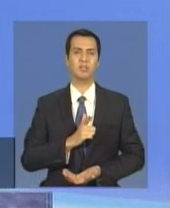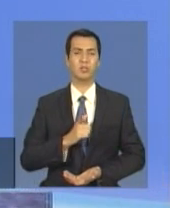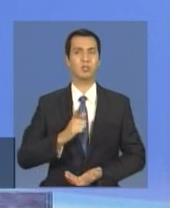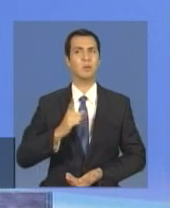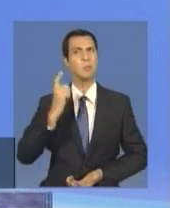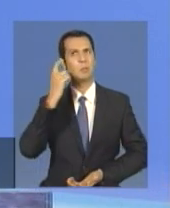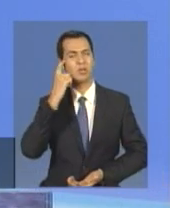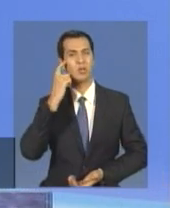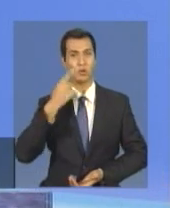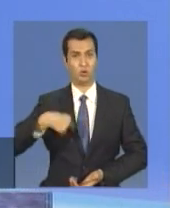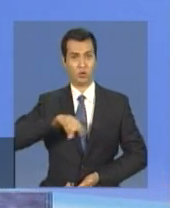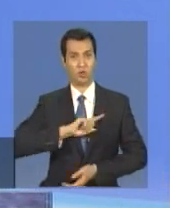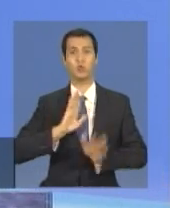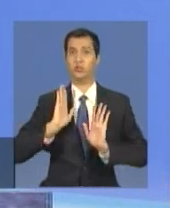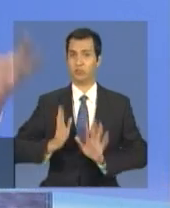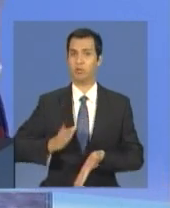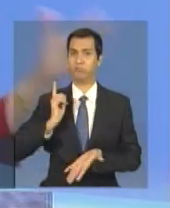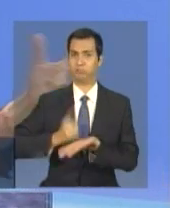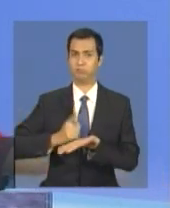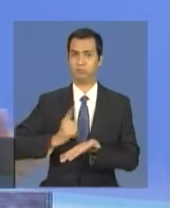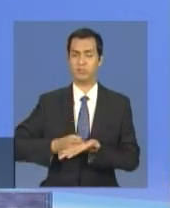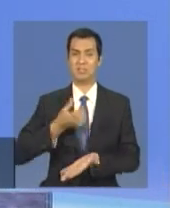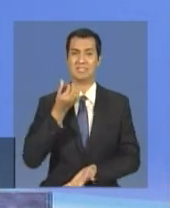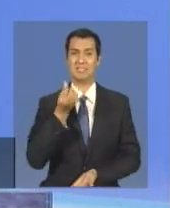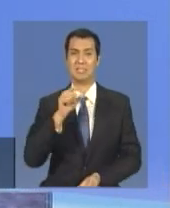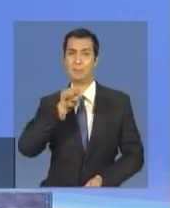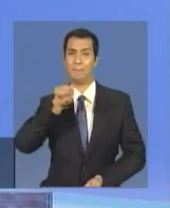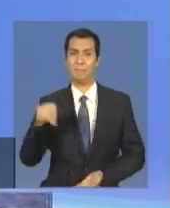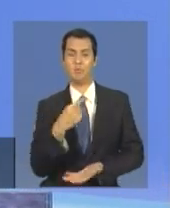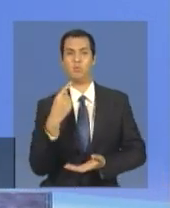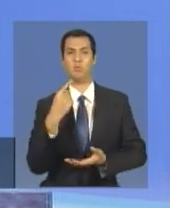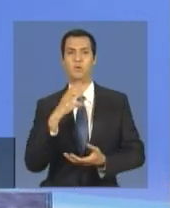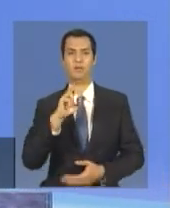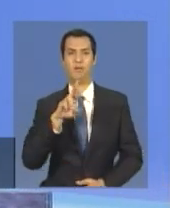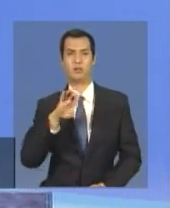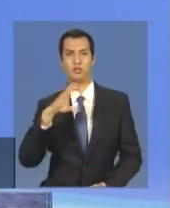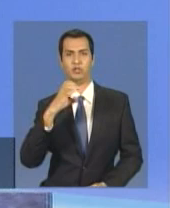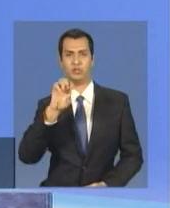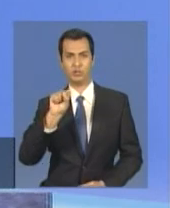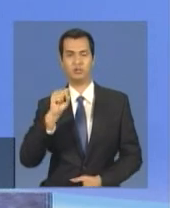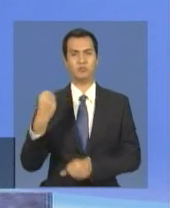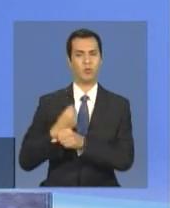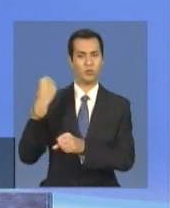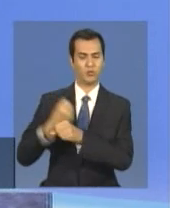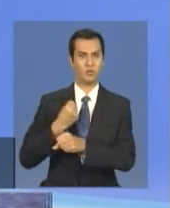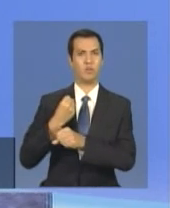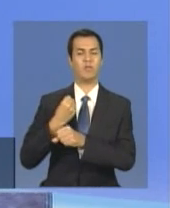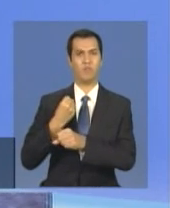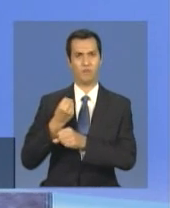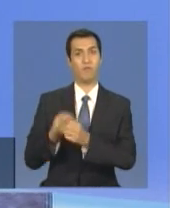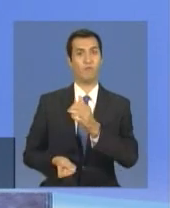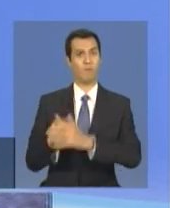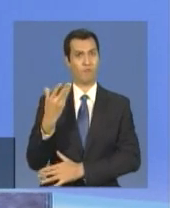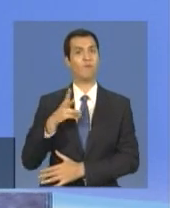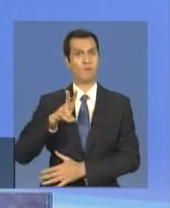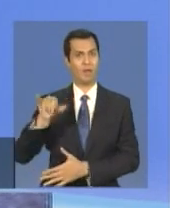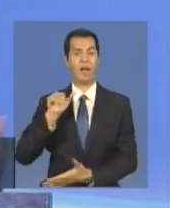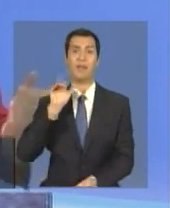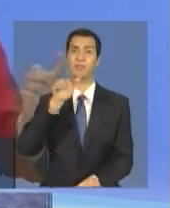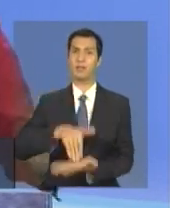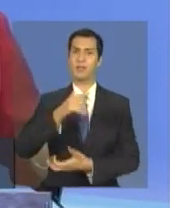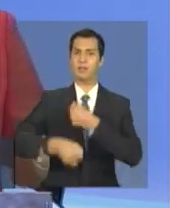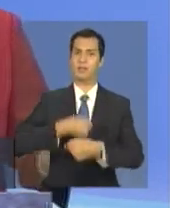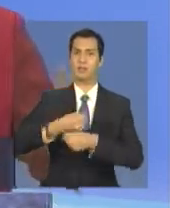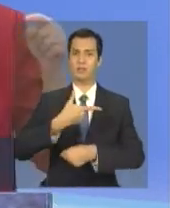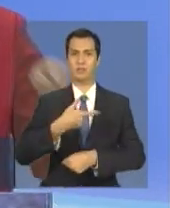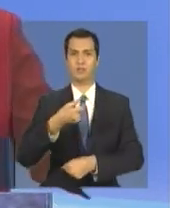nós temos o compromisso de assegurar durante meu governo até 2014, porque a